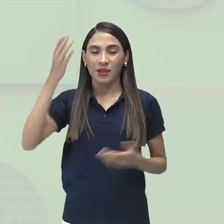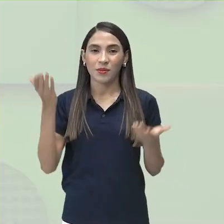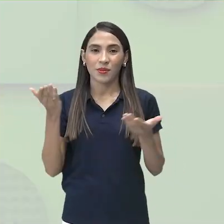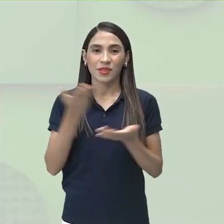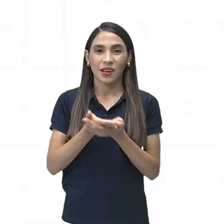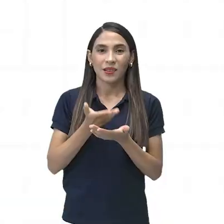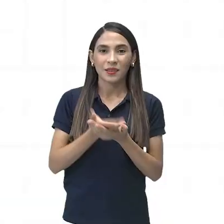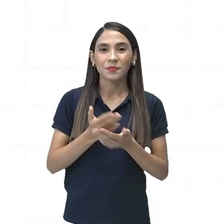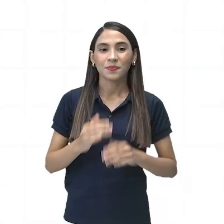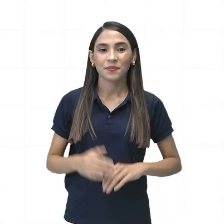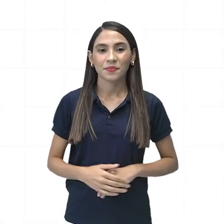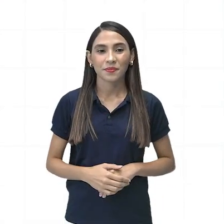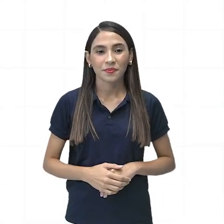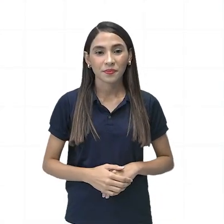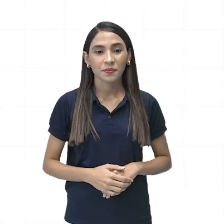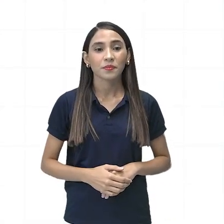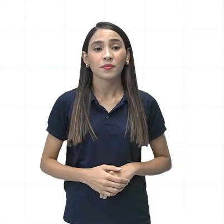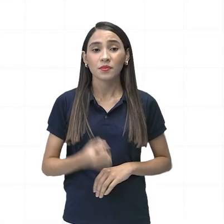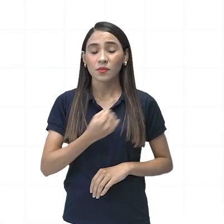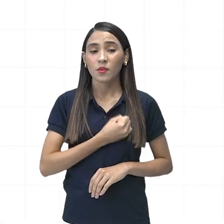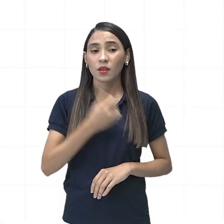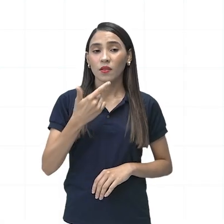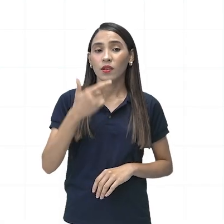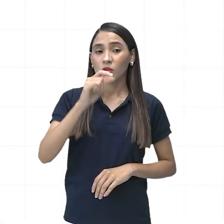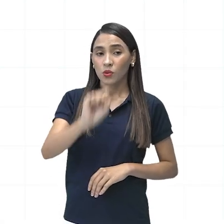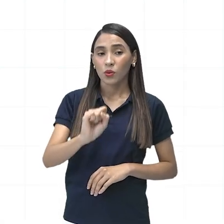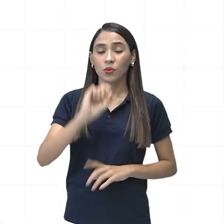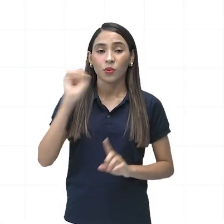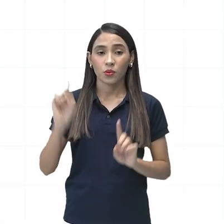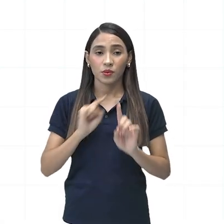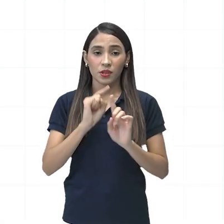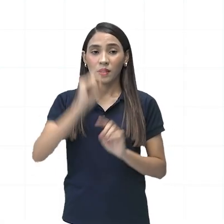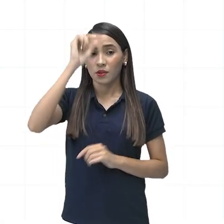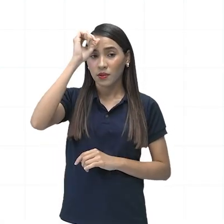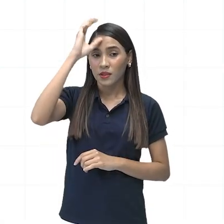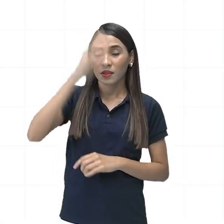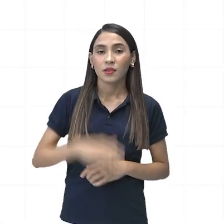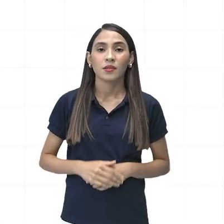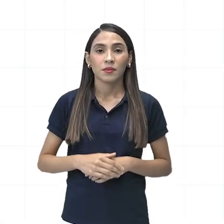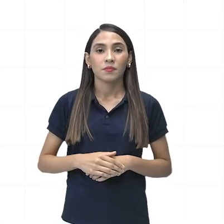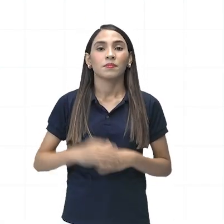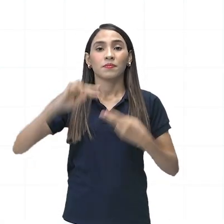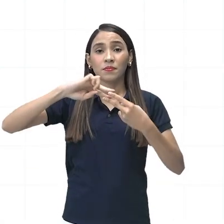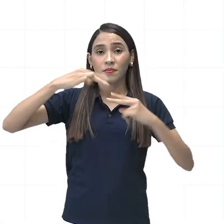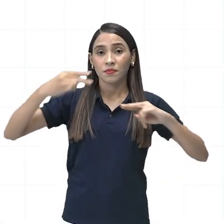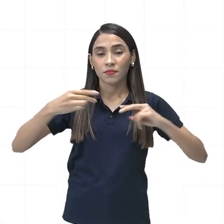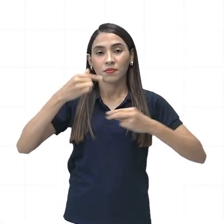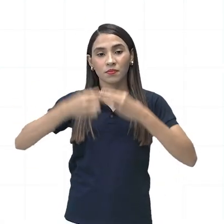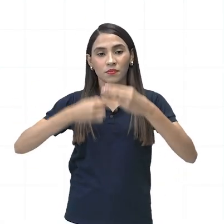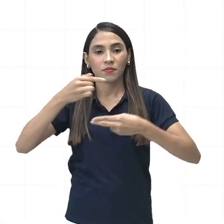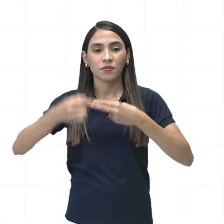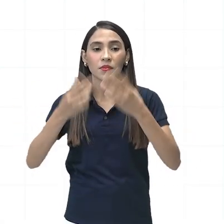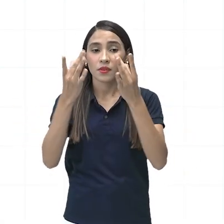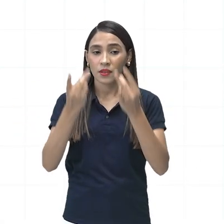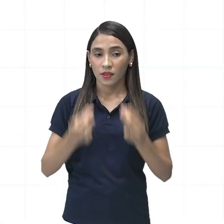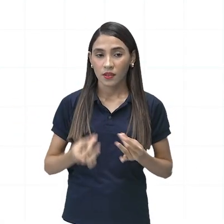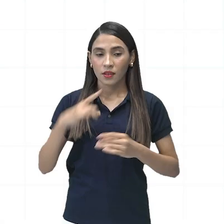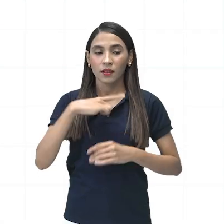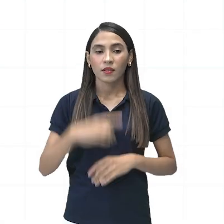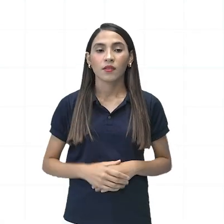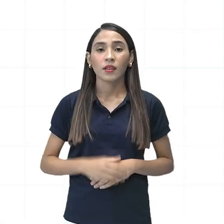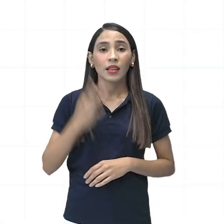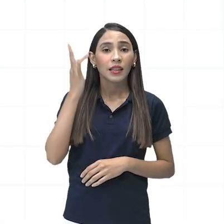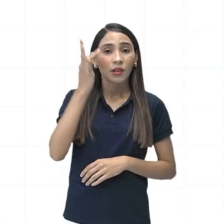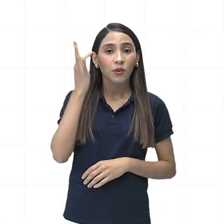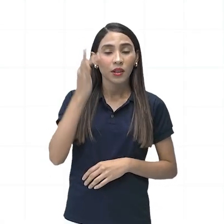da aula. Aula 28, objeto de conhecimento, hereditariedade, detalhamento,